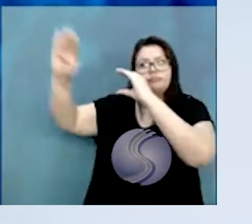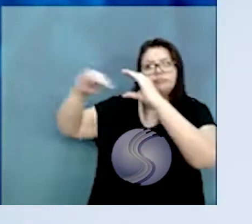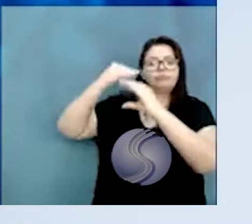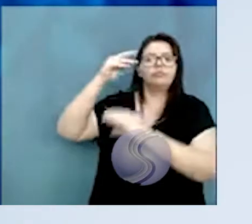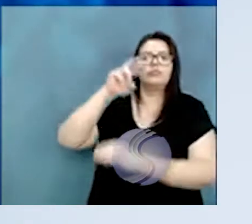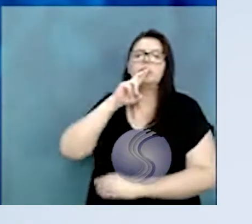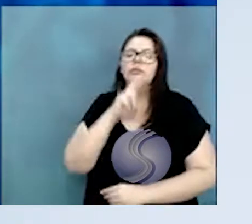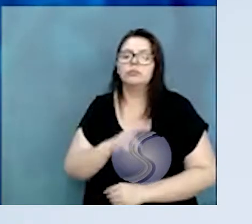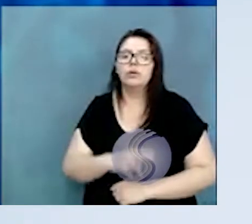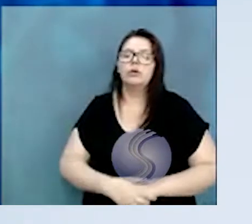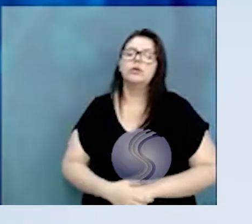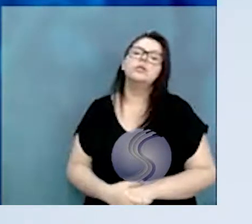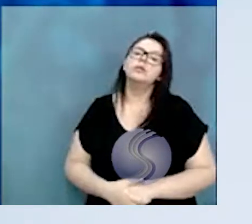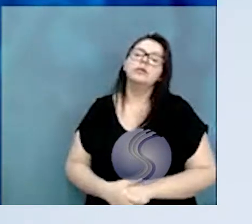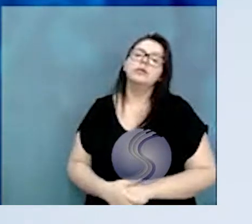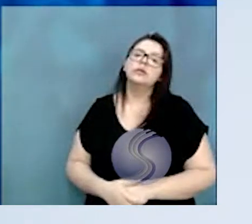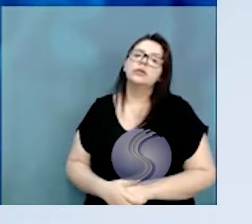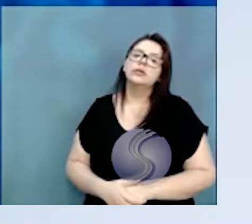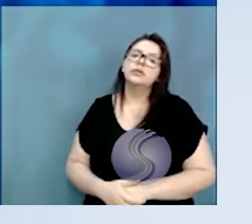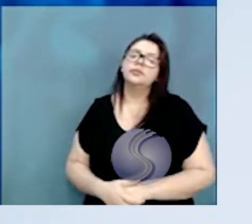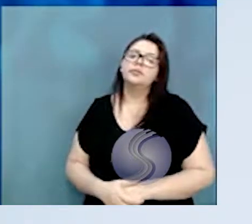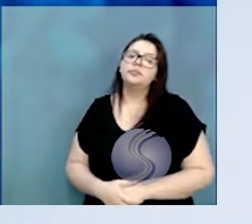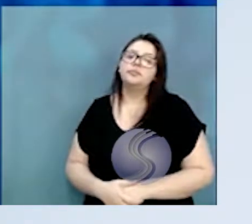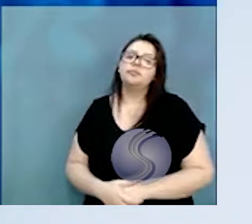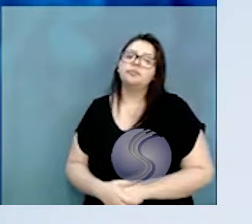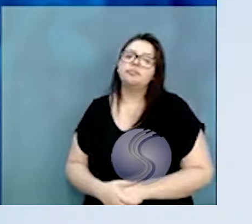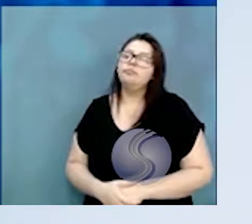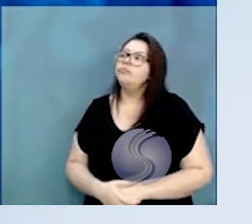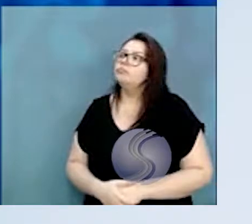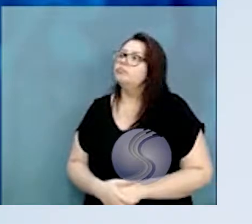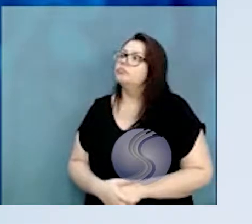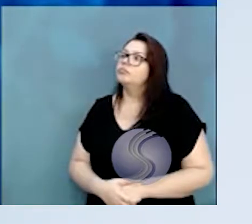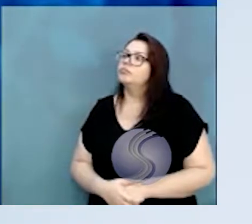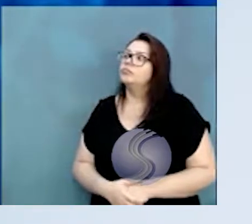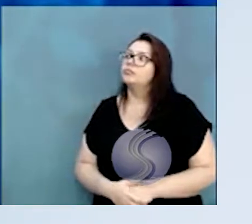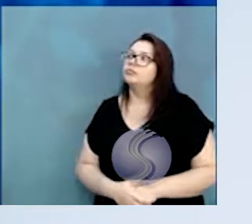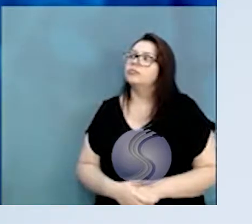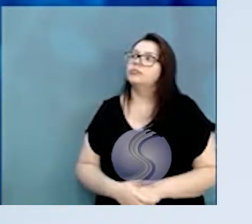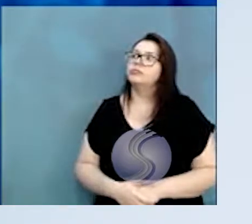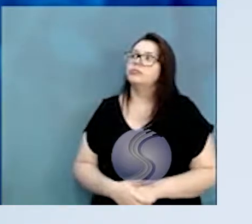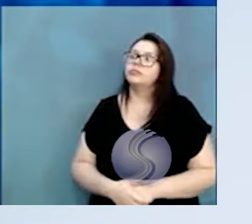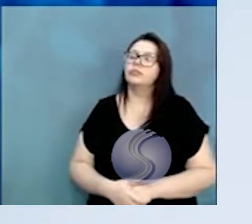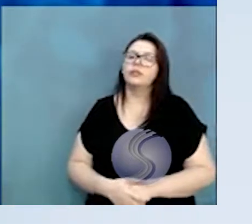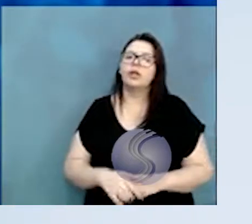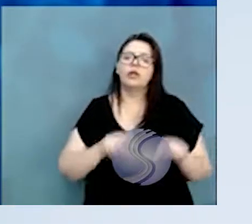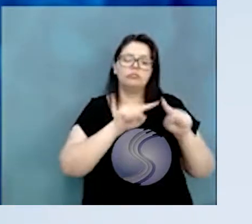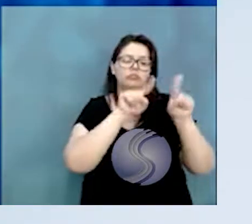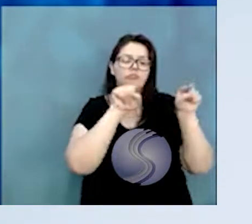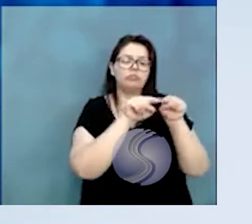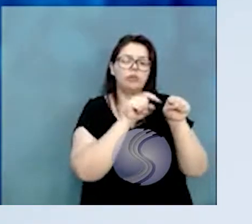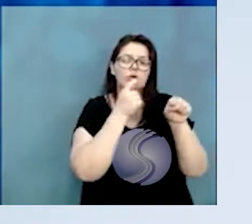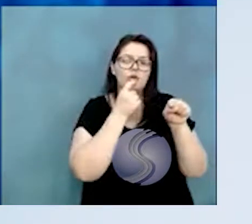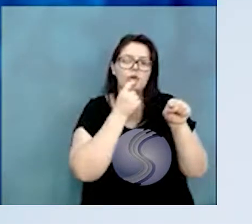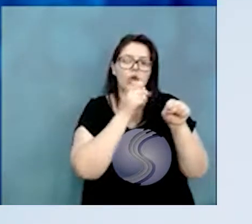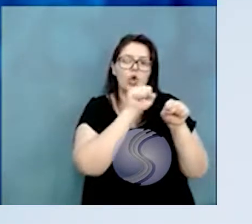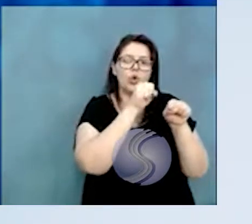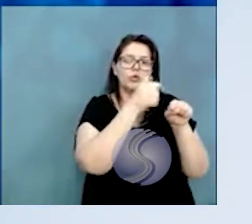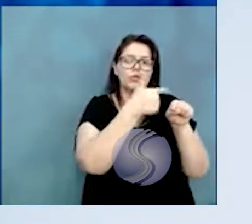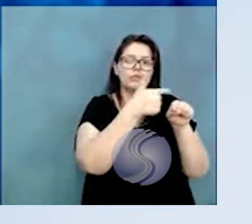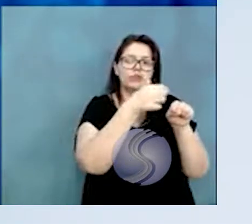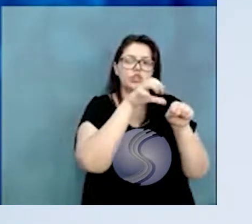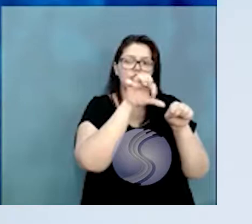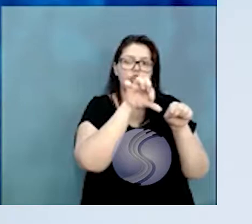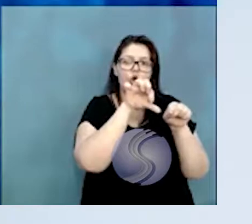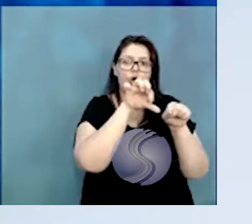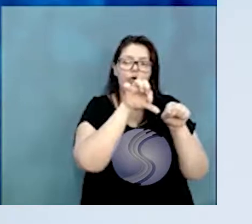boletim epidemiológico, né, que é emitido aí pela Secretaria de Saúde todos os dias. O total desta sexta-feira é